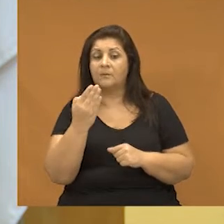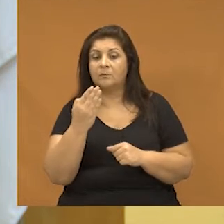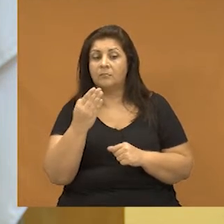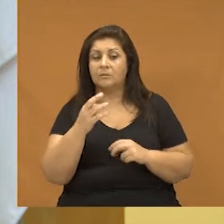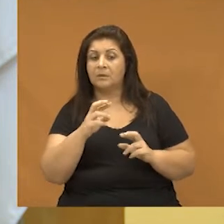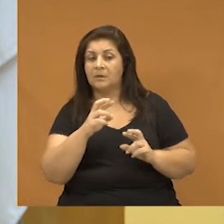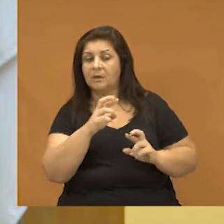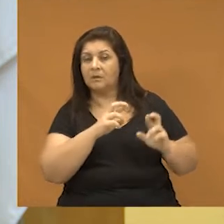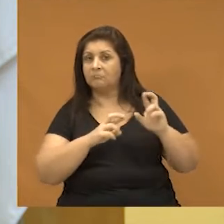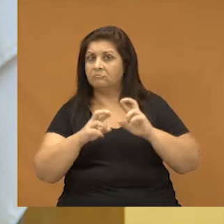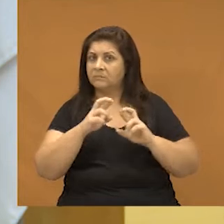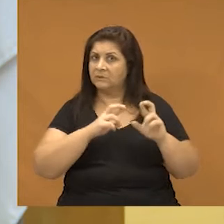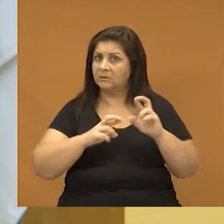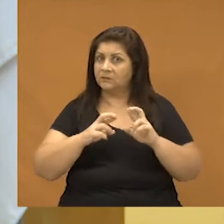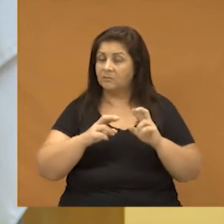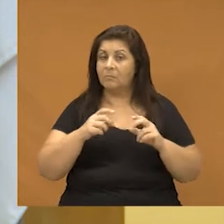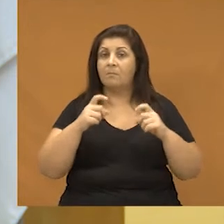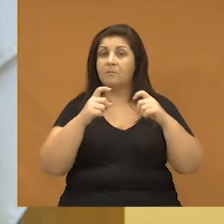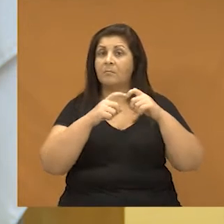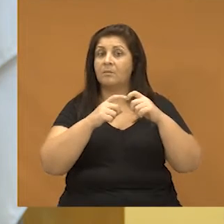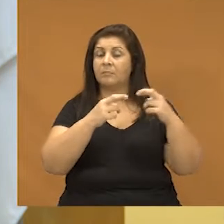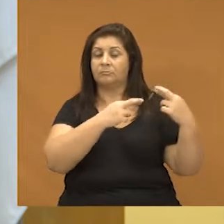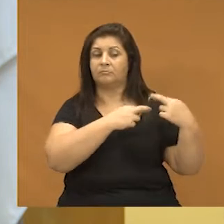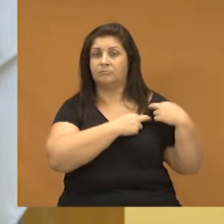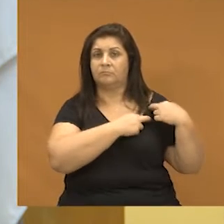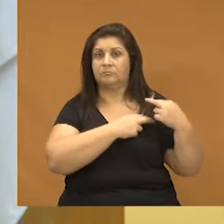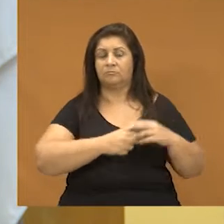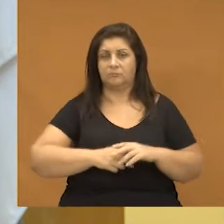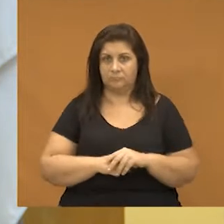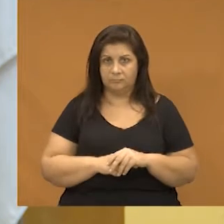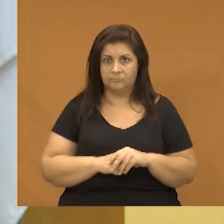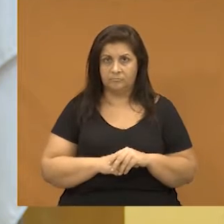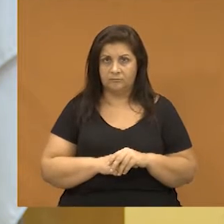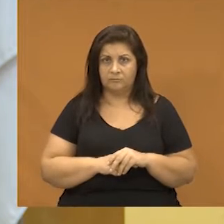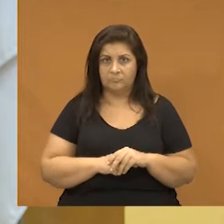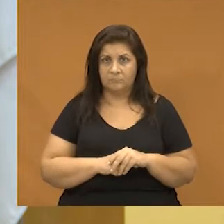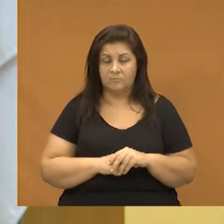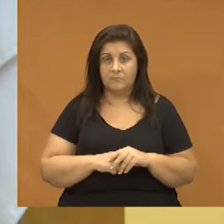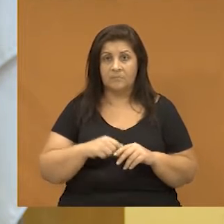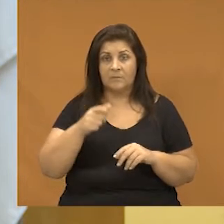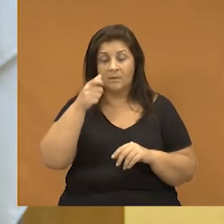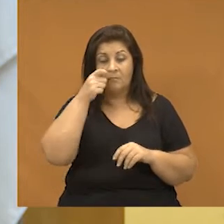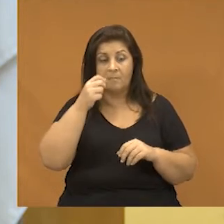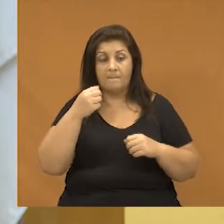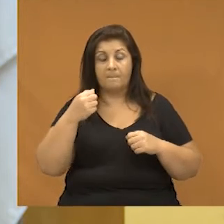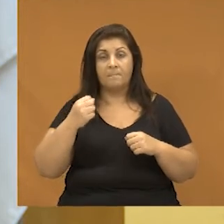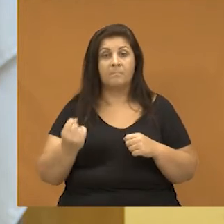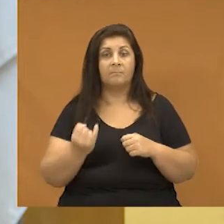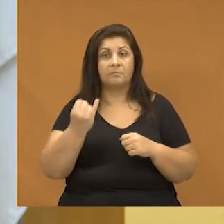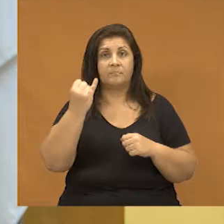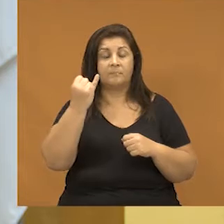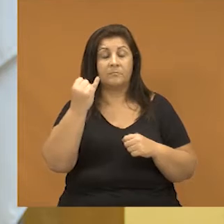médico regulador, o responsável, preservada a sua prerrogativa de avaliação,